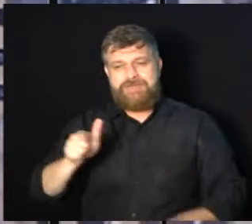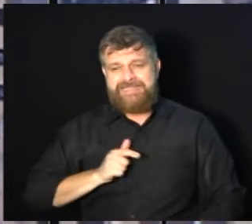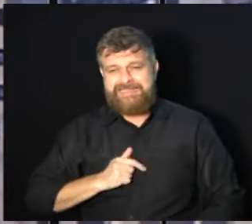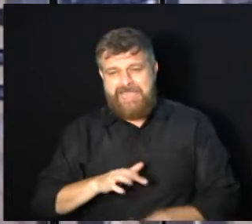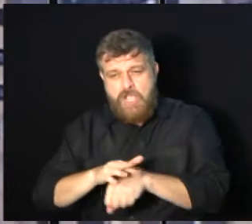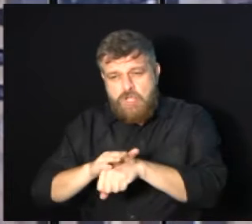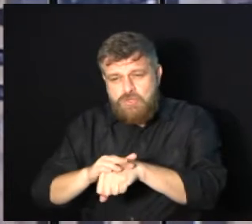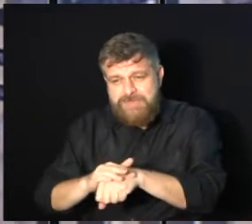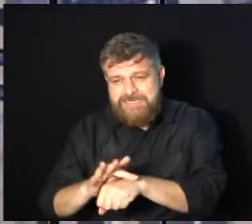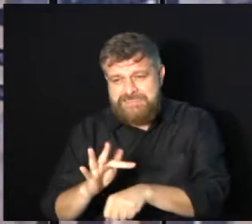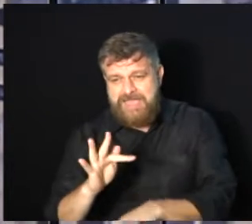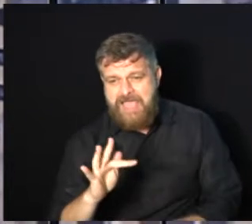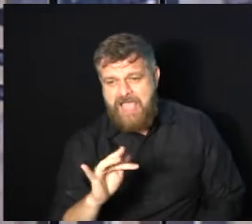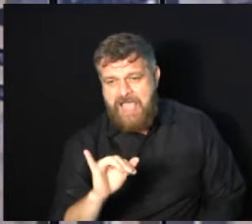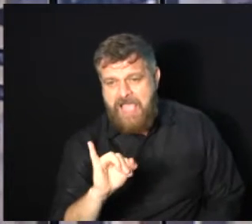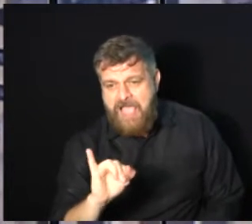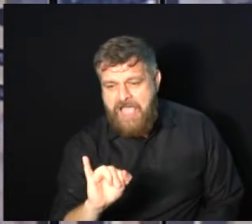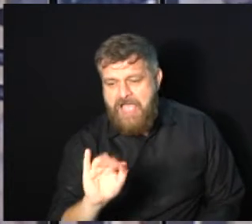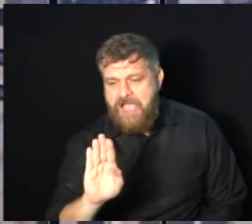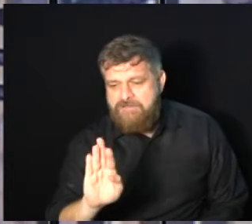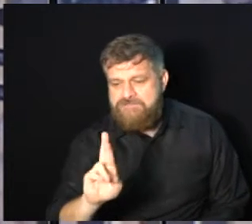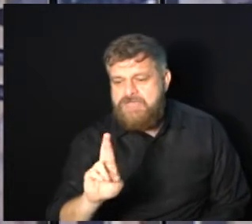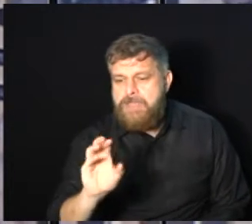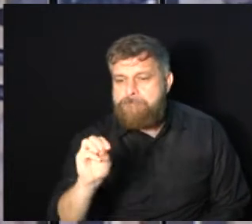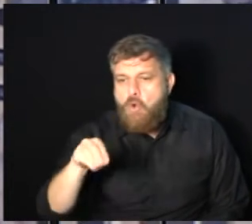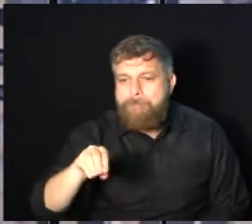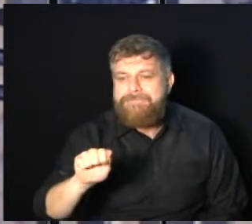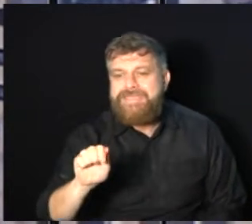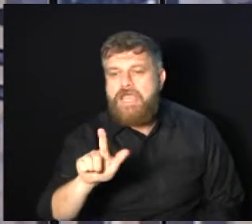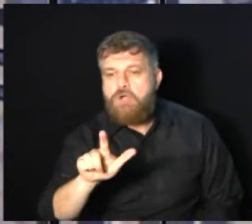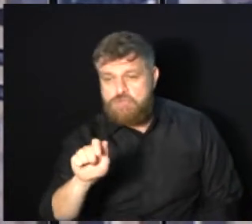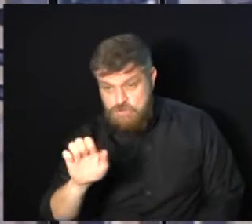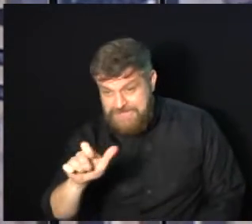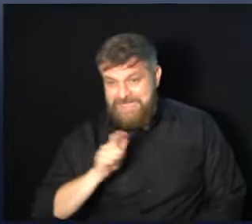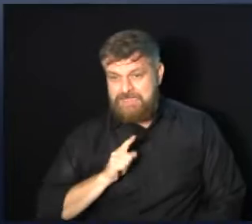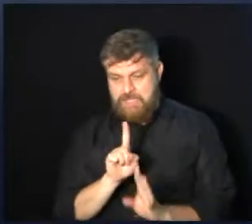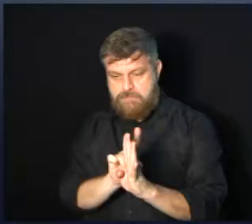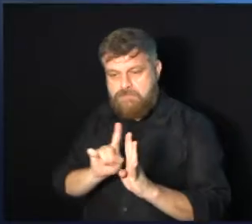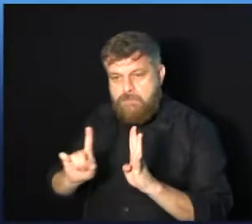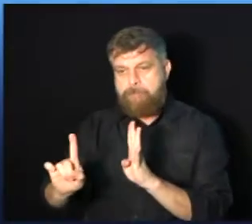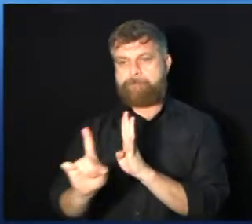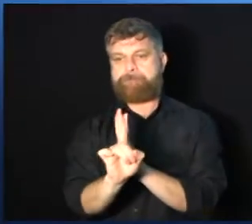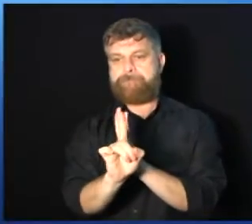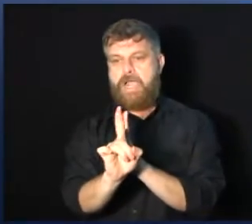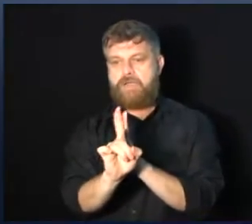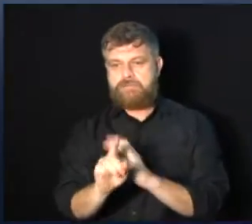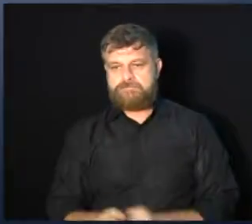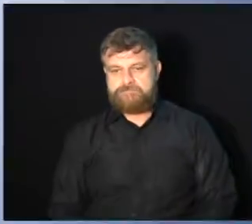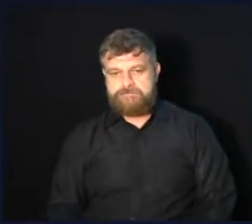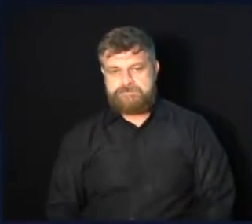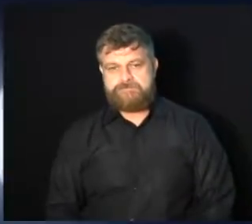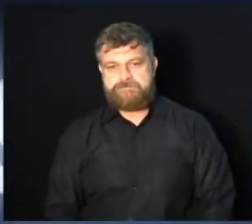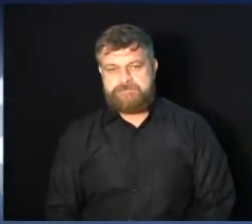a fibromialgia tem direito ao atendimento preferencial.